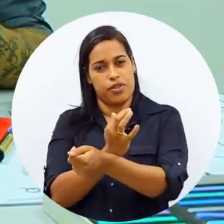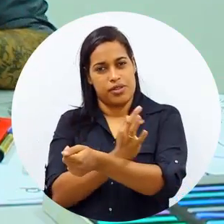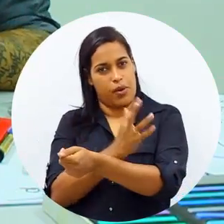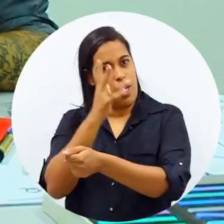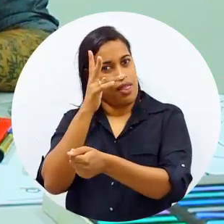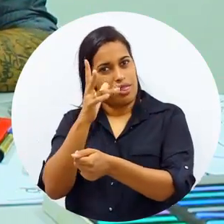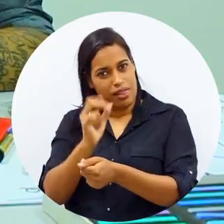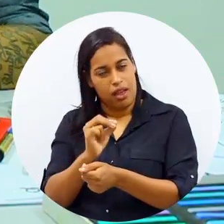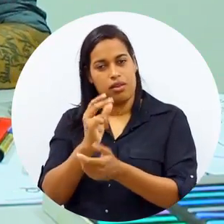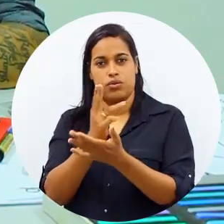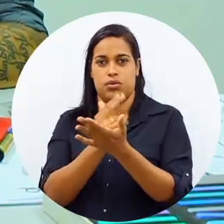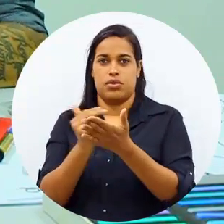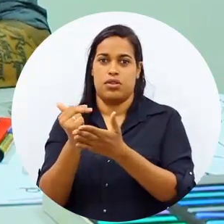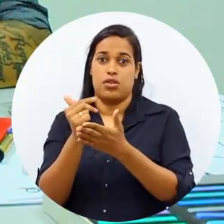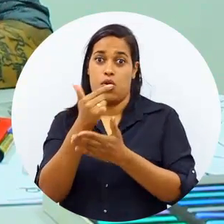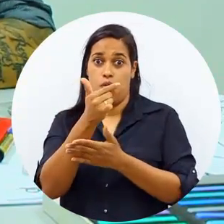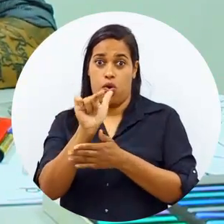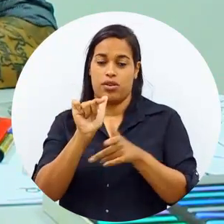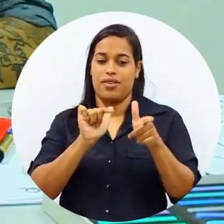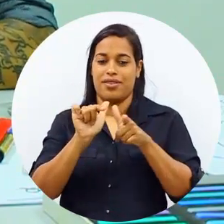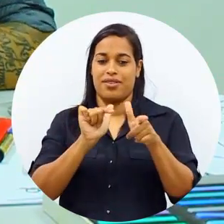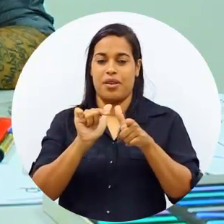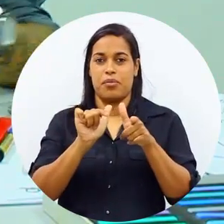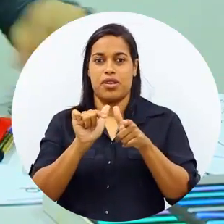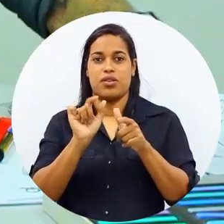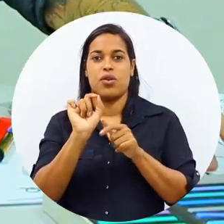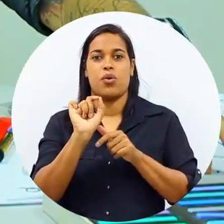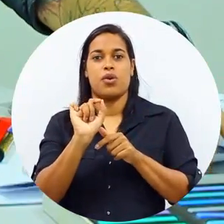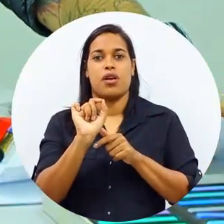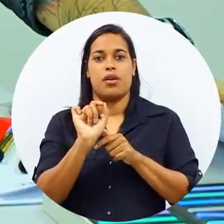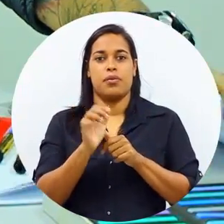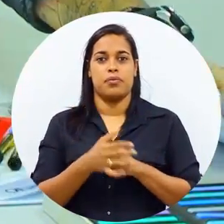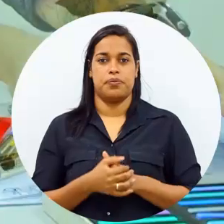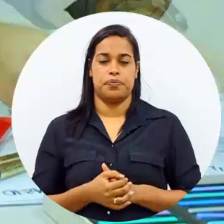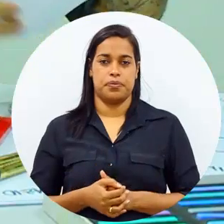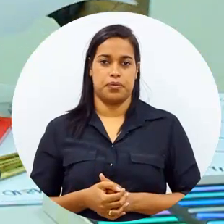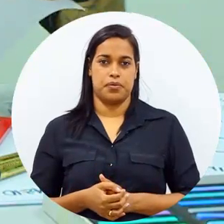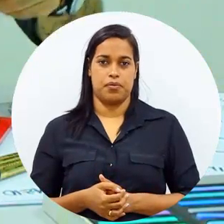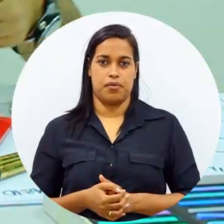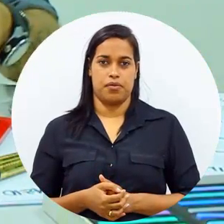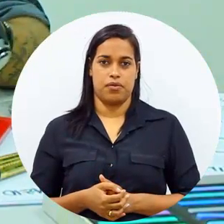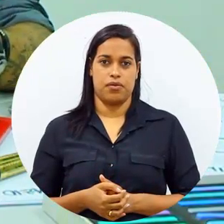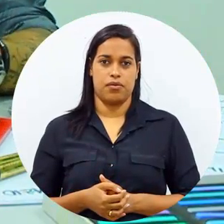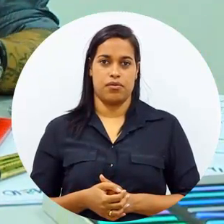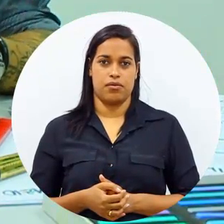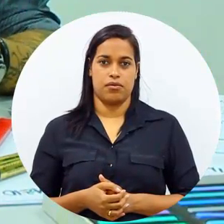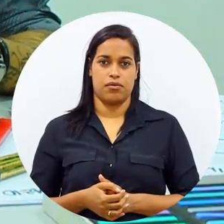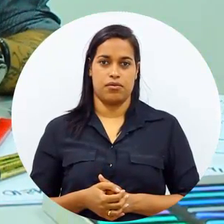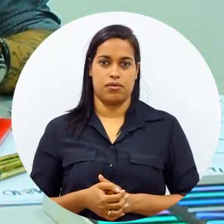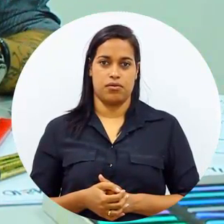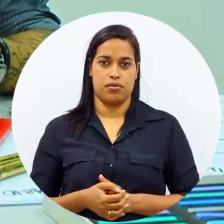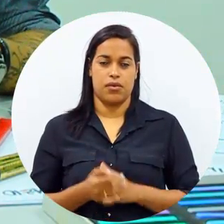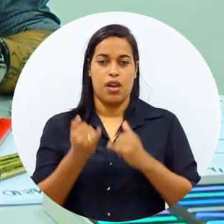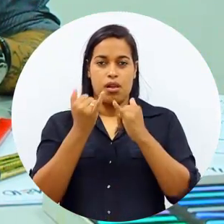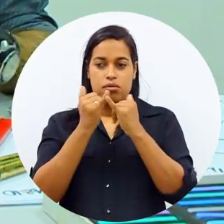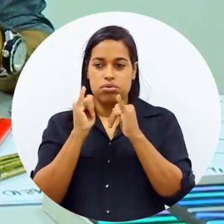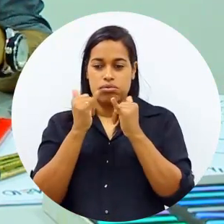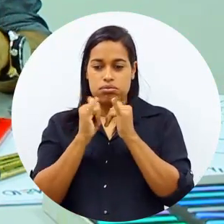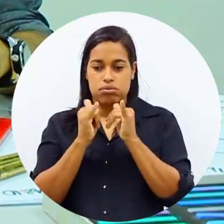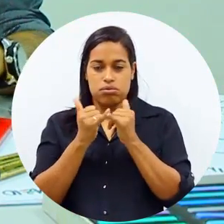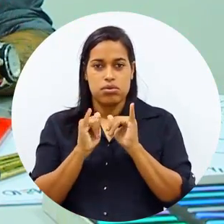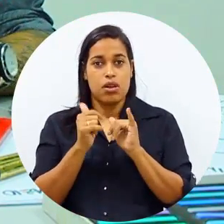e a ideia que a gente quer através do desenho. Outra forma também trabalhando ainda o contraste seria escala.